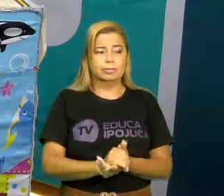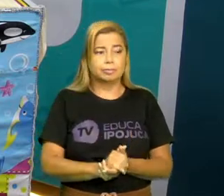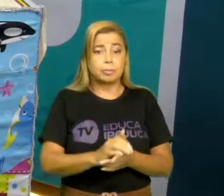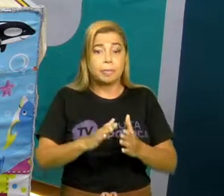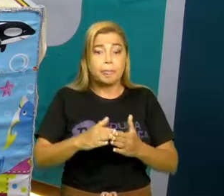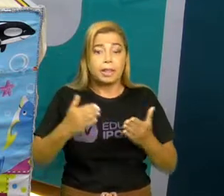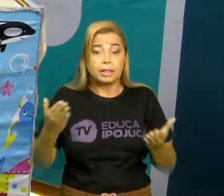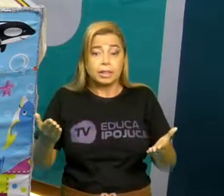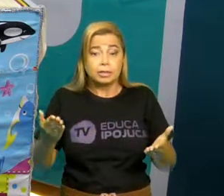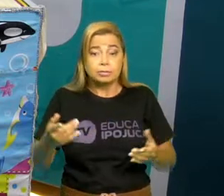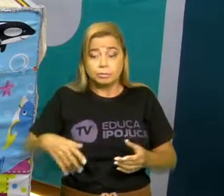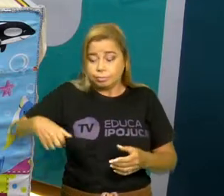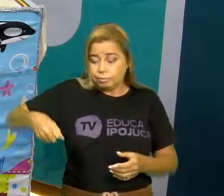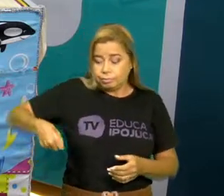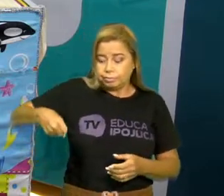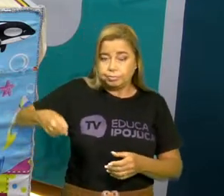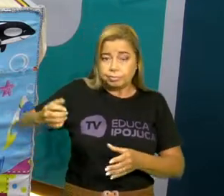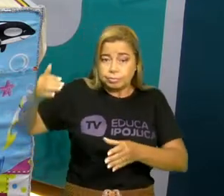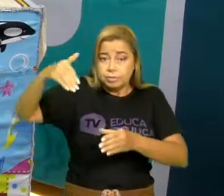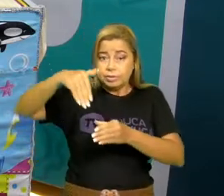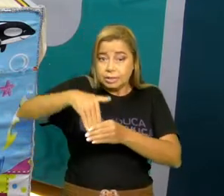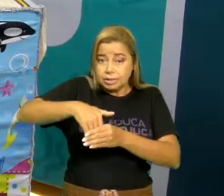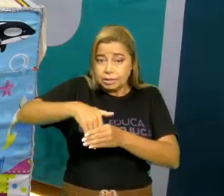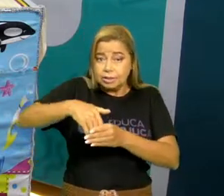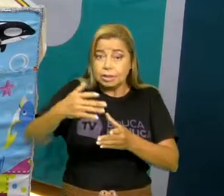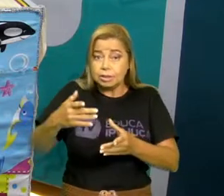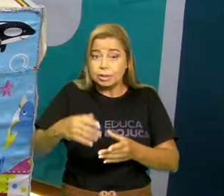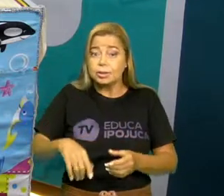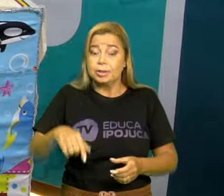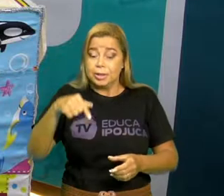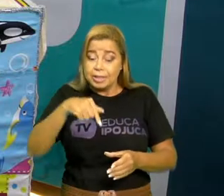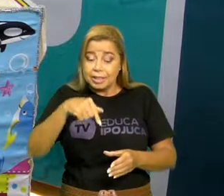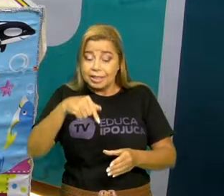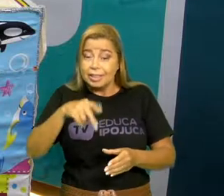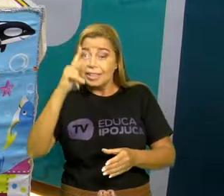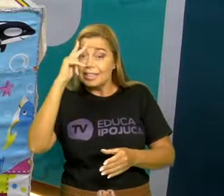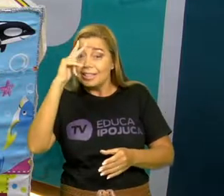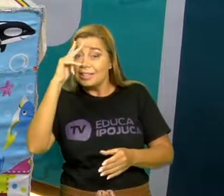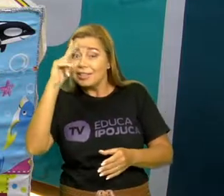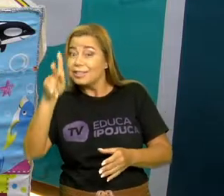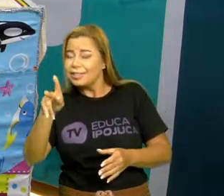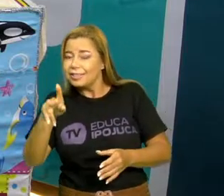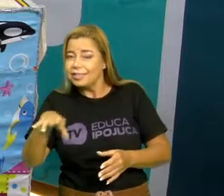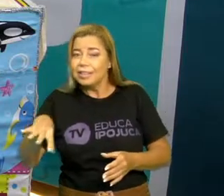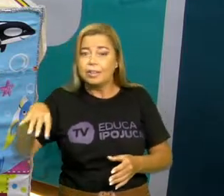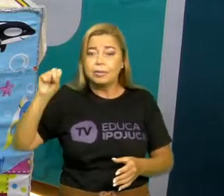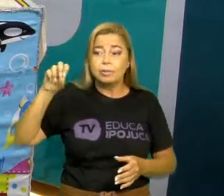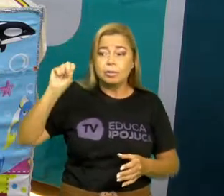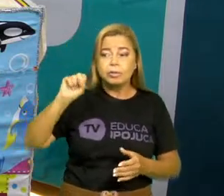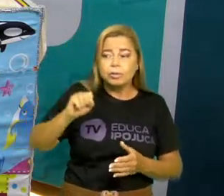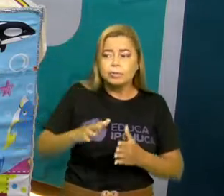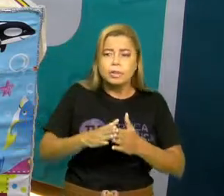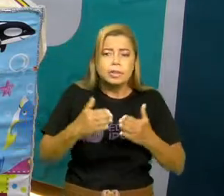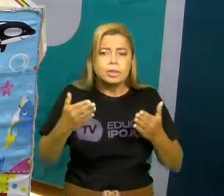dentro dessa bolsa que tia Lê trouxe, tá a história. Vamos ouvir? Então, era uma